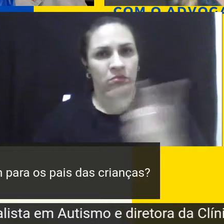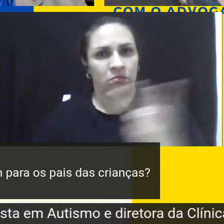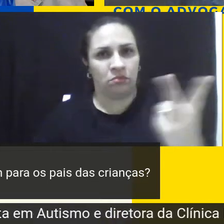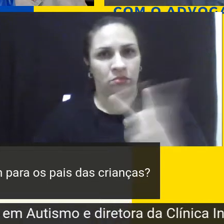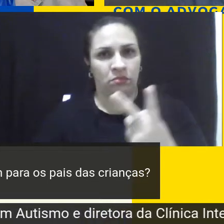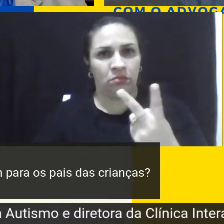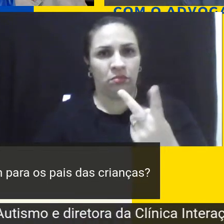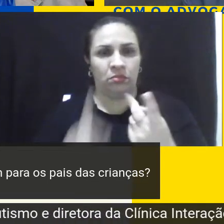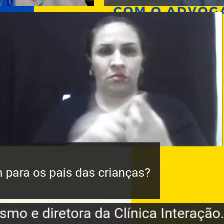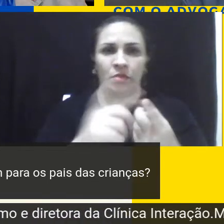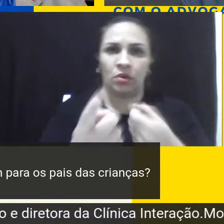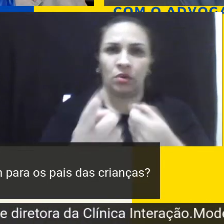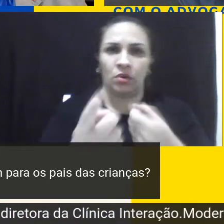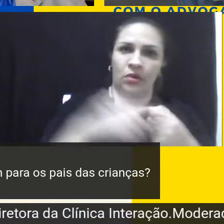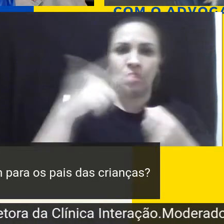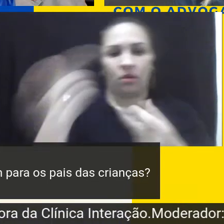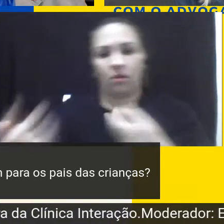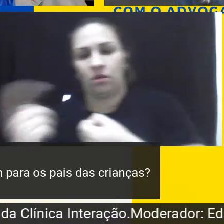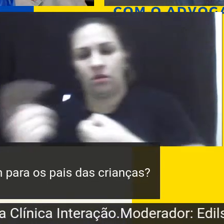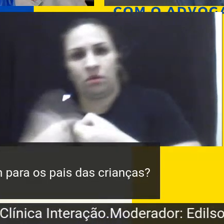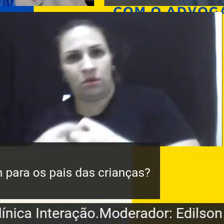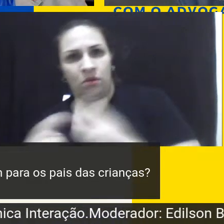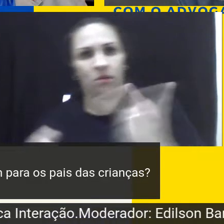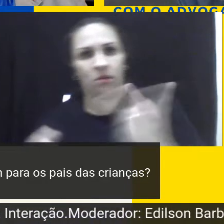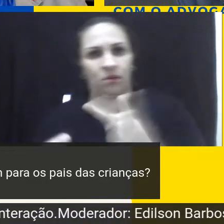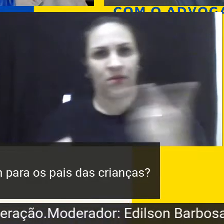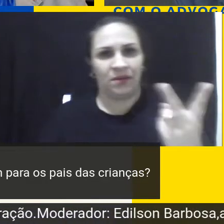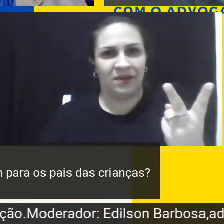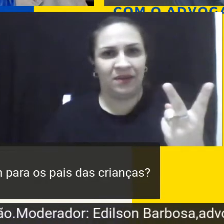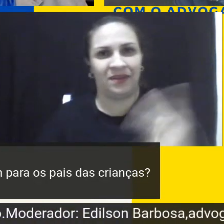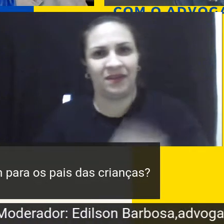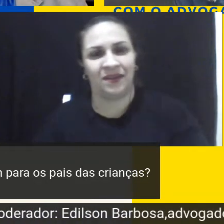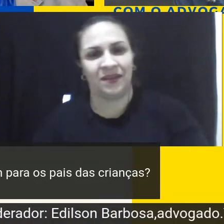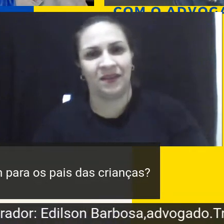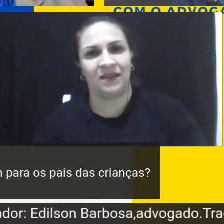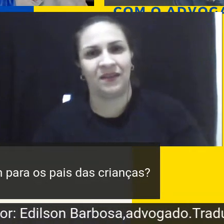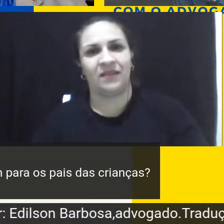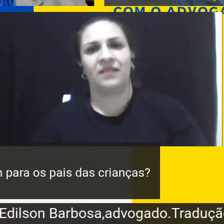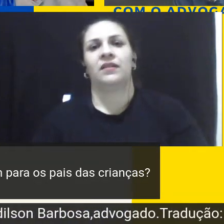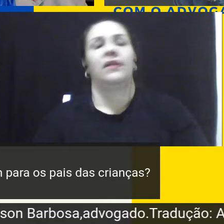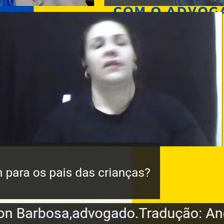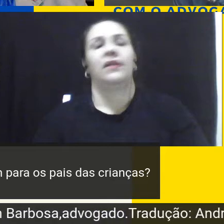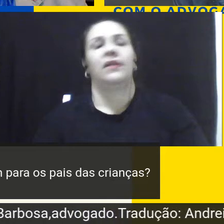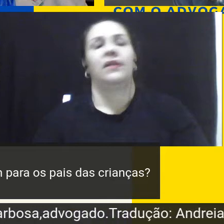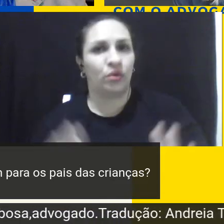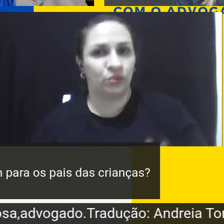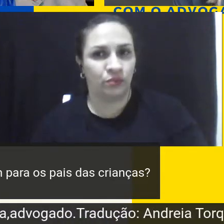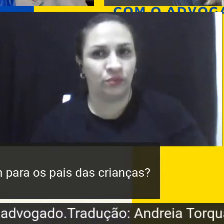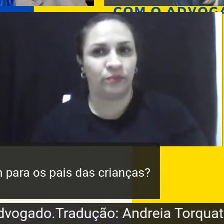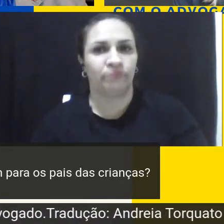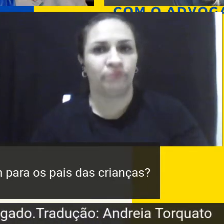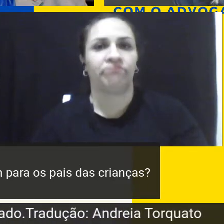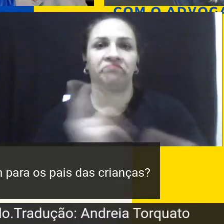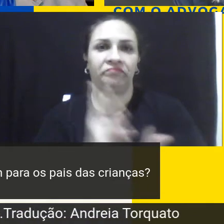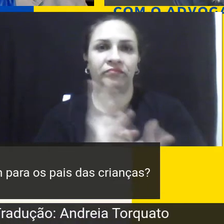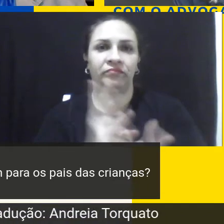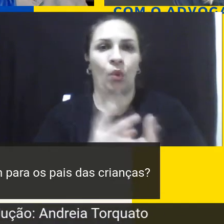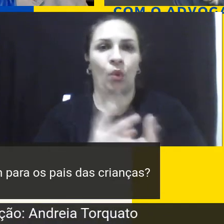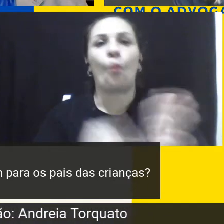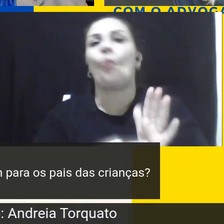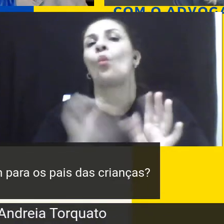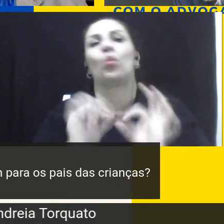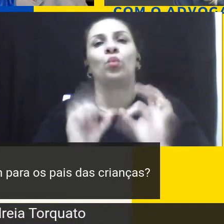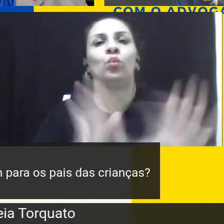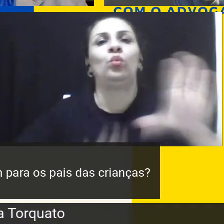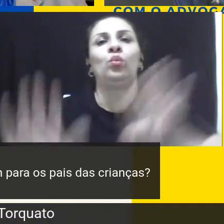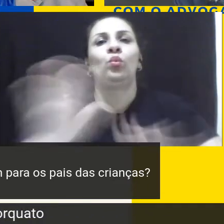de um convênio, o outro é do outro convênio, um é da AMIL, um é da Sul América, mas que é o mesmo objetivo, é